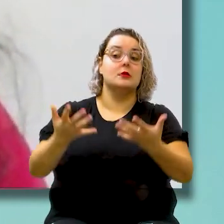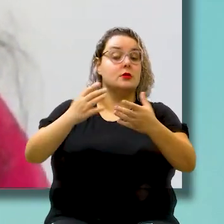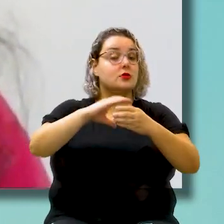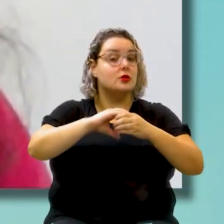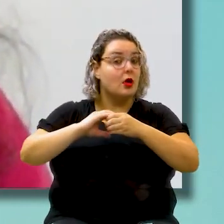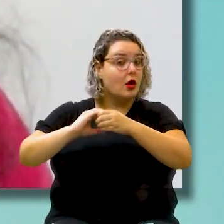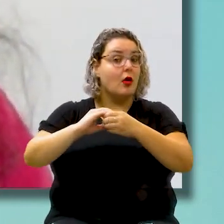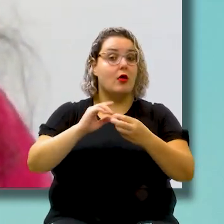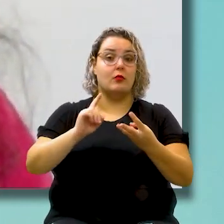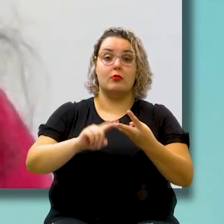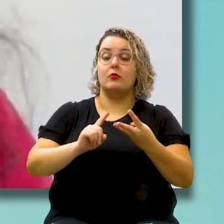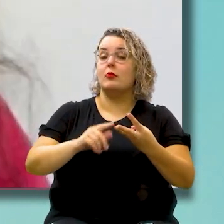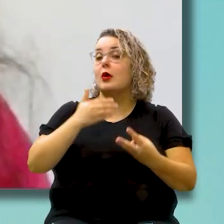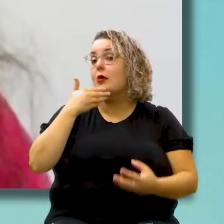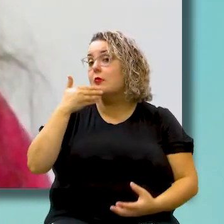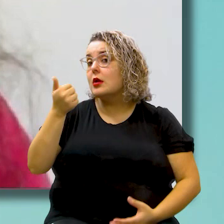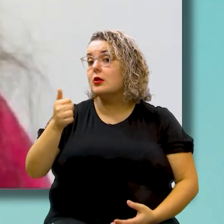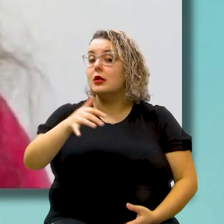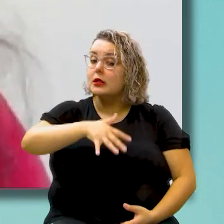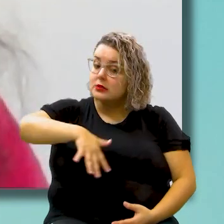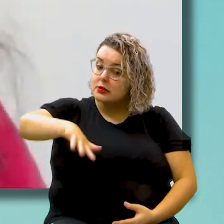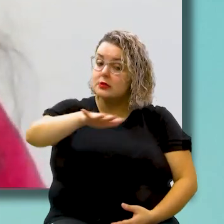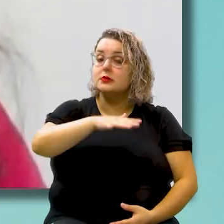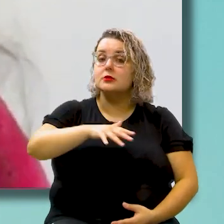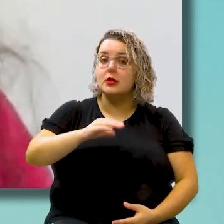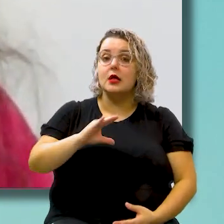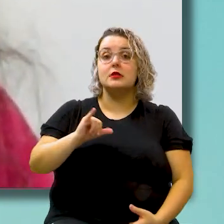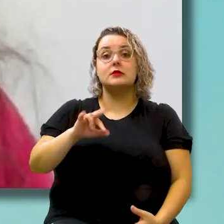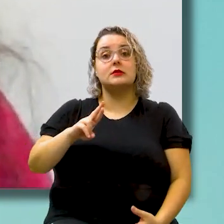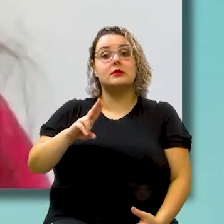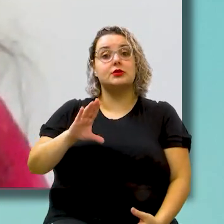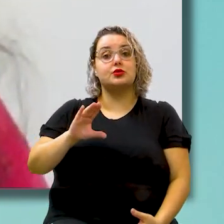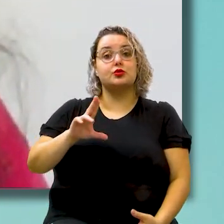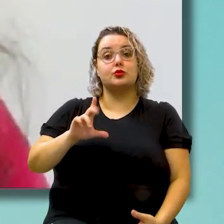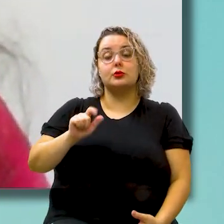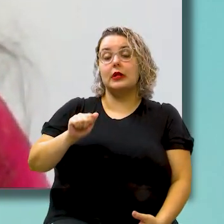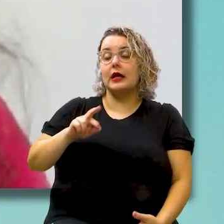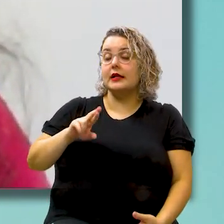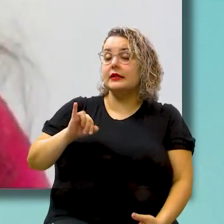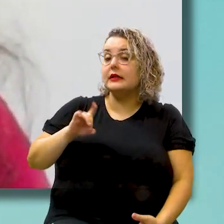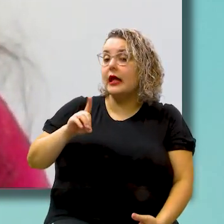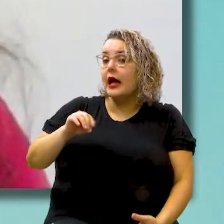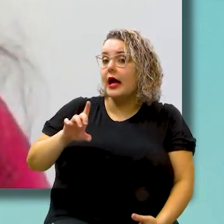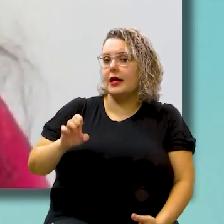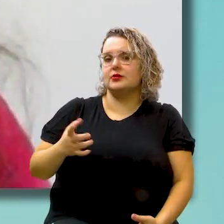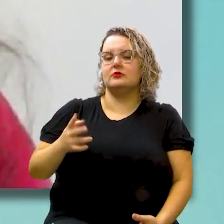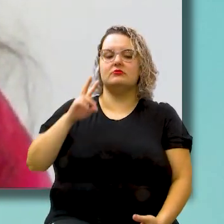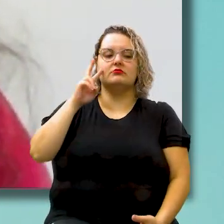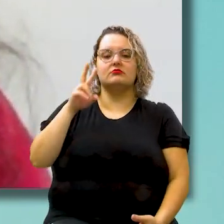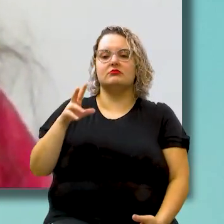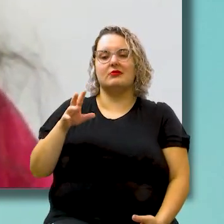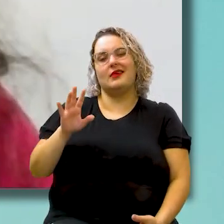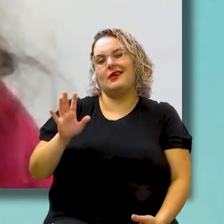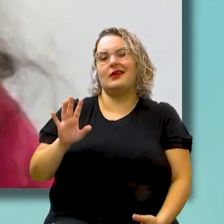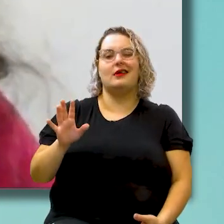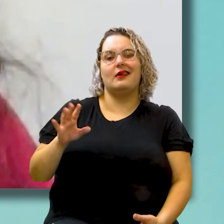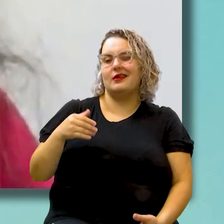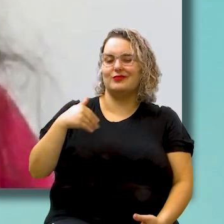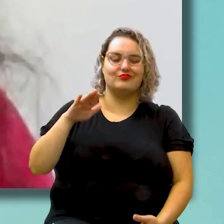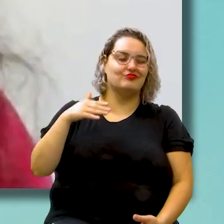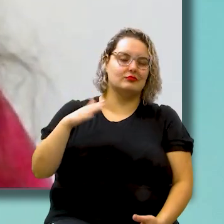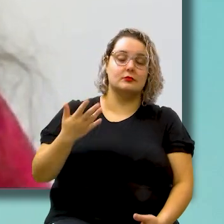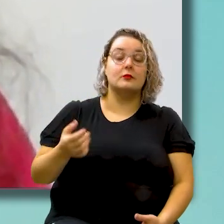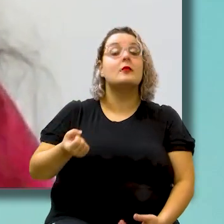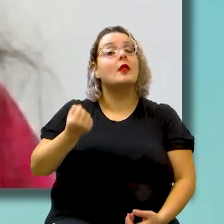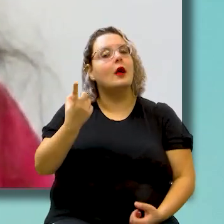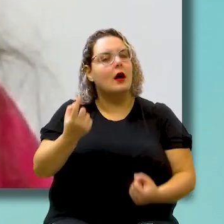cooperativas, uma melhoria de quem está nesse circuito da circularidade não seja visto como algo que não interessa tanto.